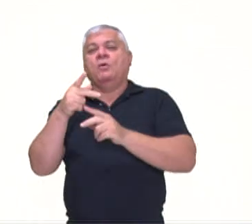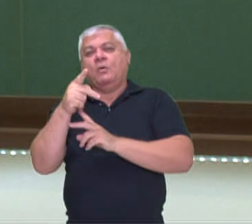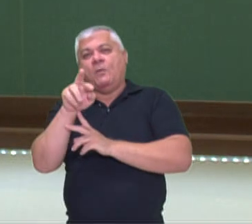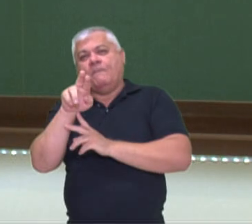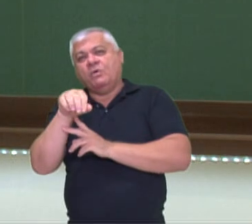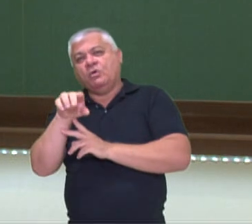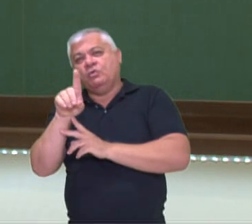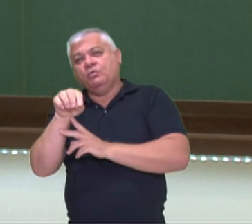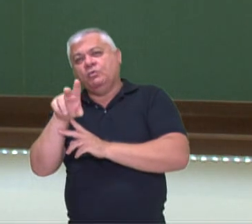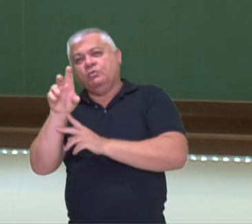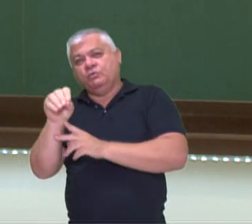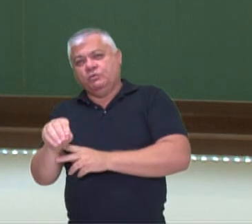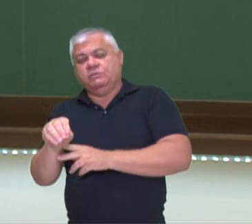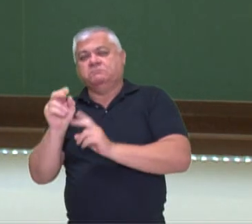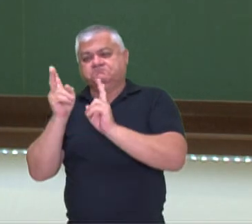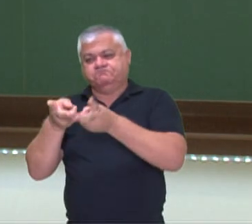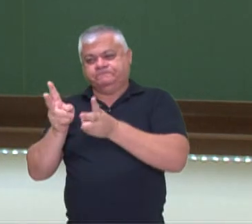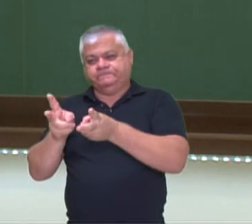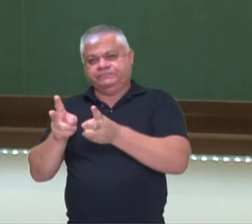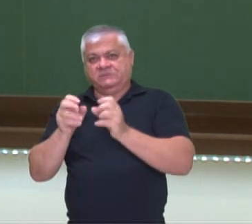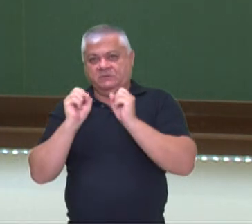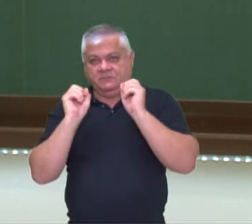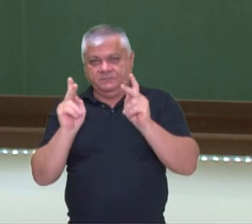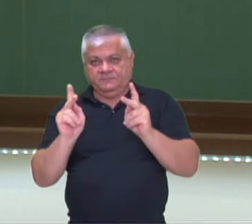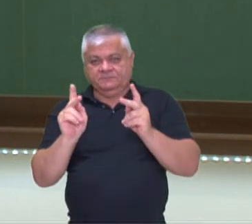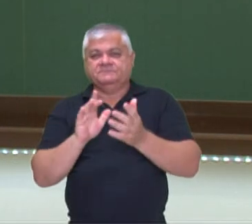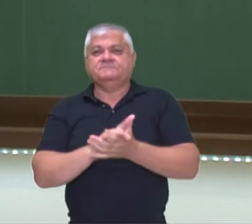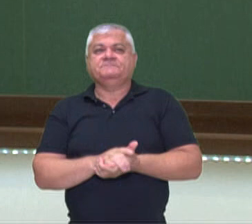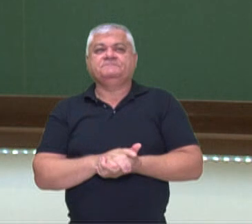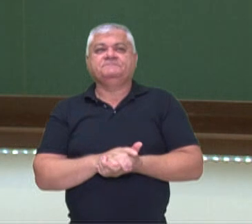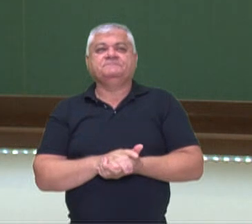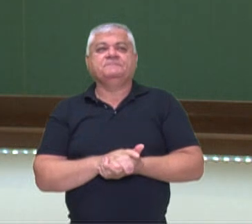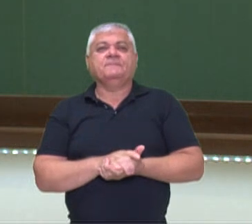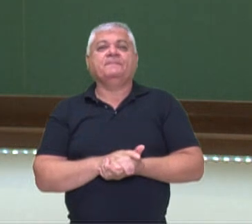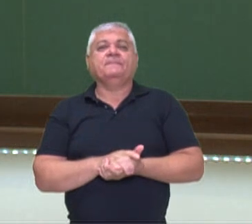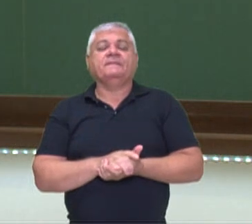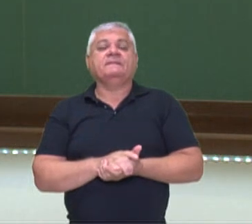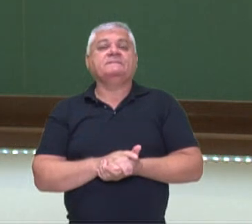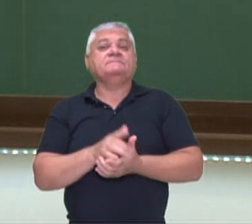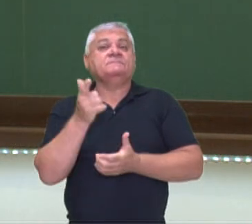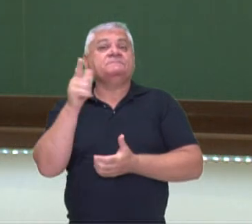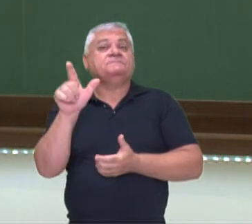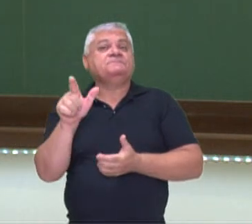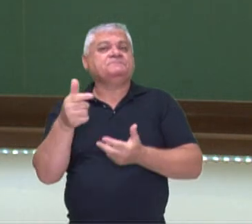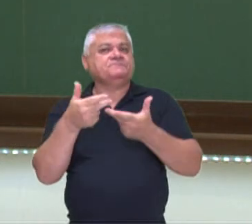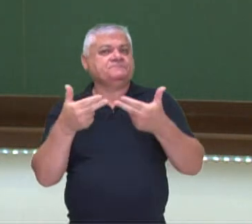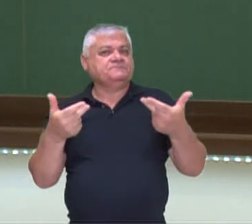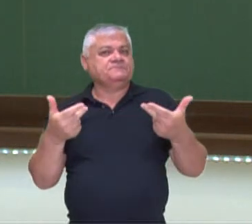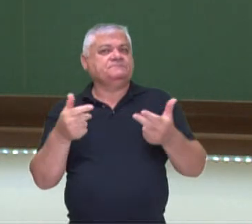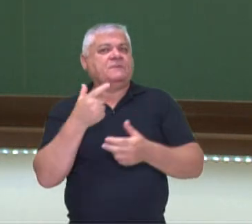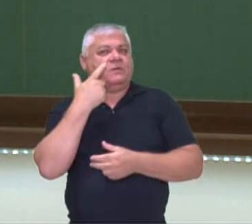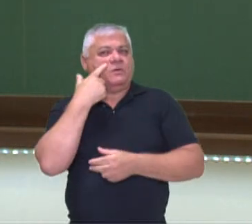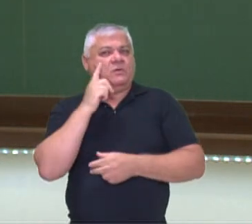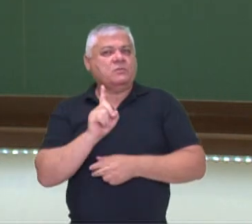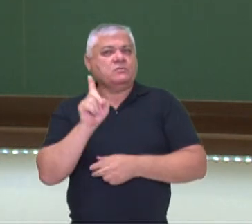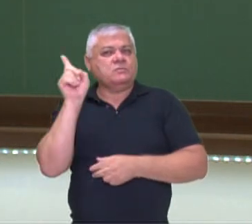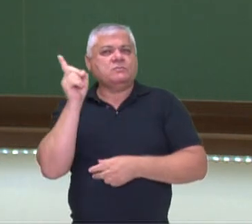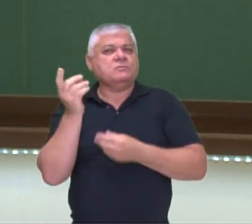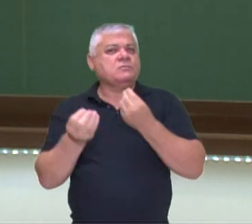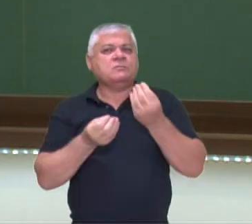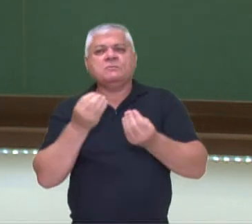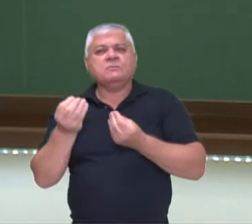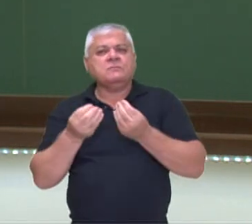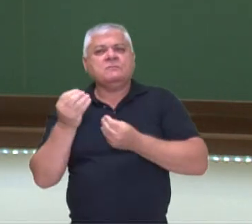que nós chamamos de lei da conservação da massa, ok? Outro detalhe. Vamos dar uma olhadinha a respeito